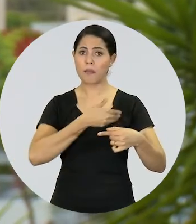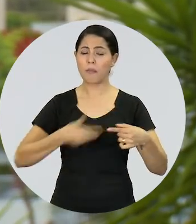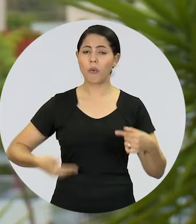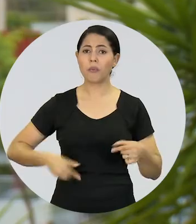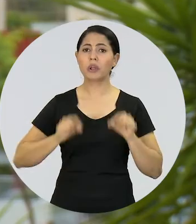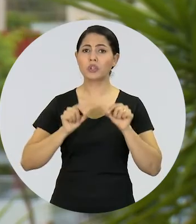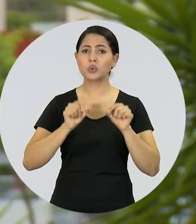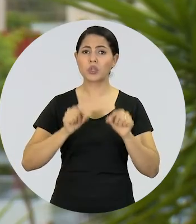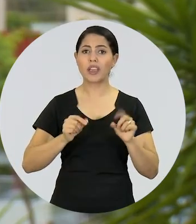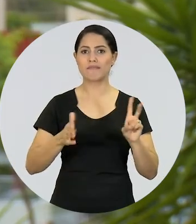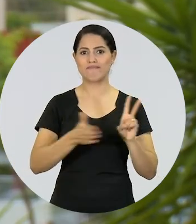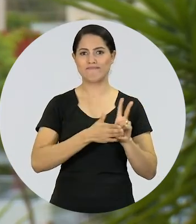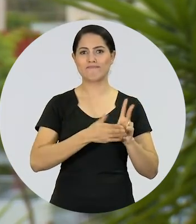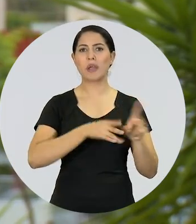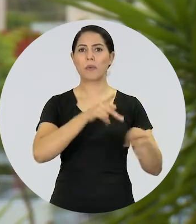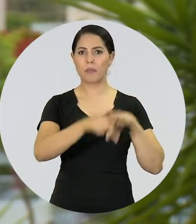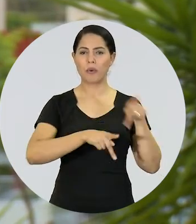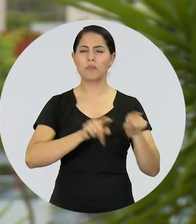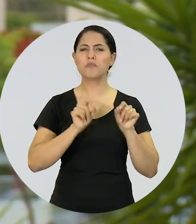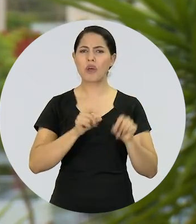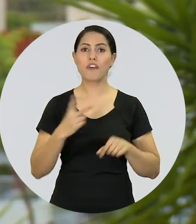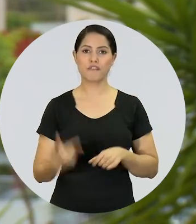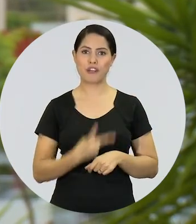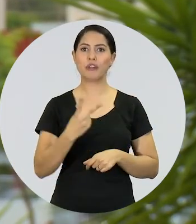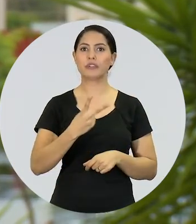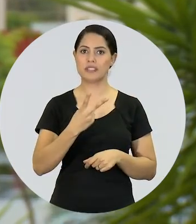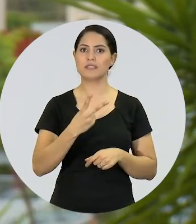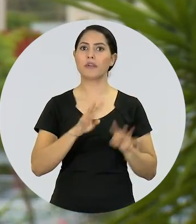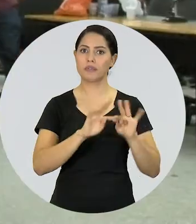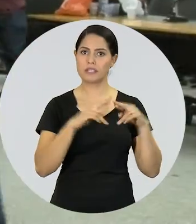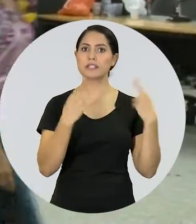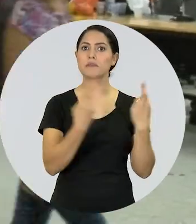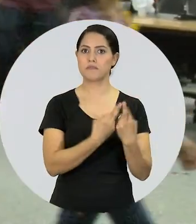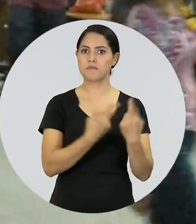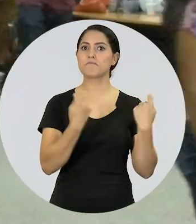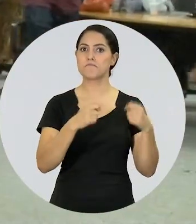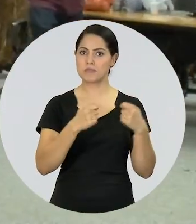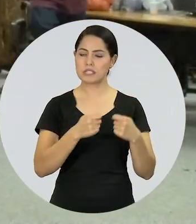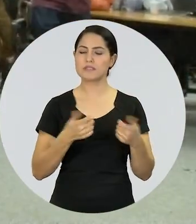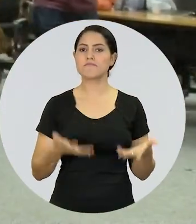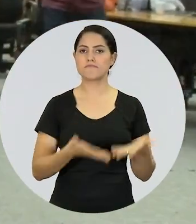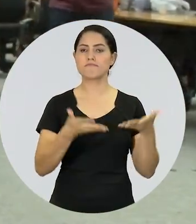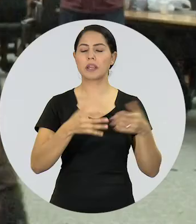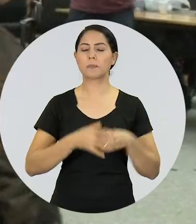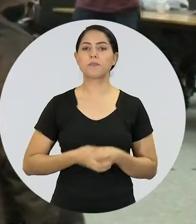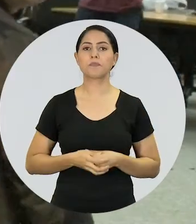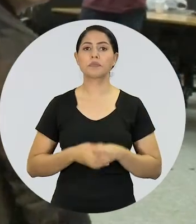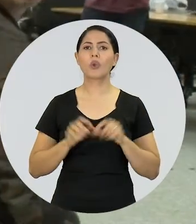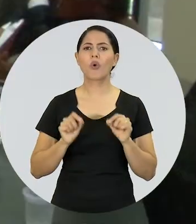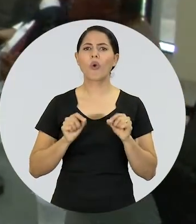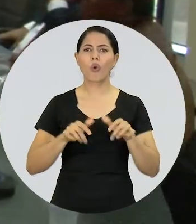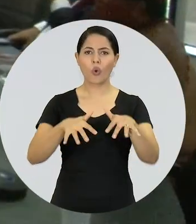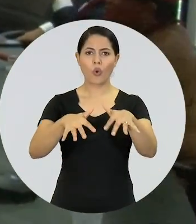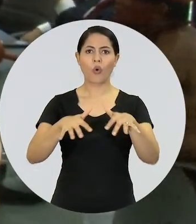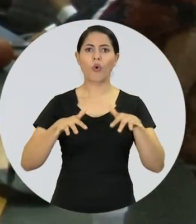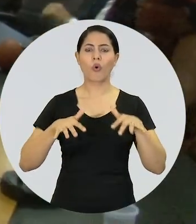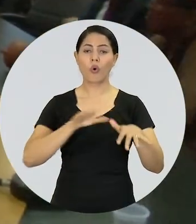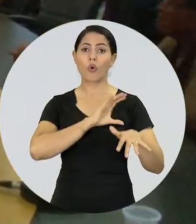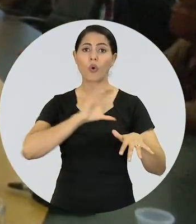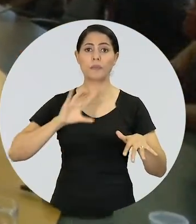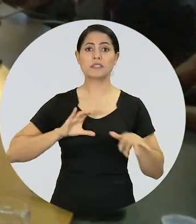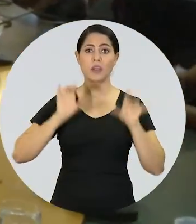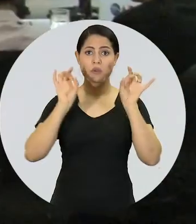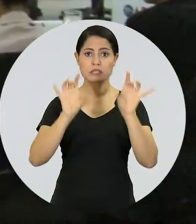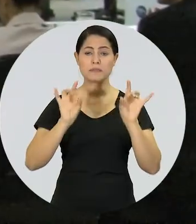A valorização das tribos foi um dos pontos-chave do encontro. A audiência pública foi realizada pela Comissão Especial